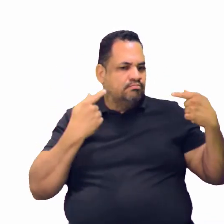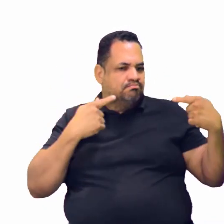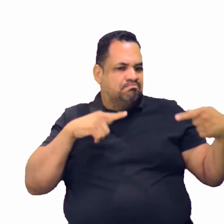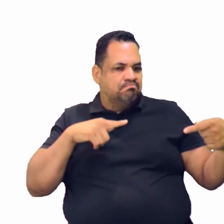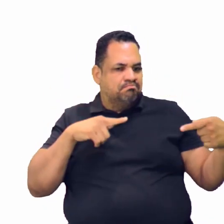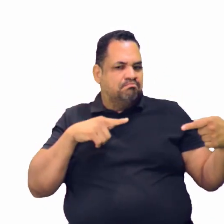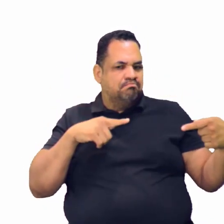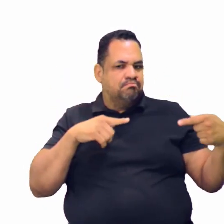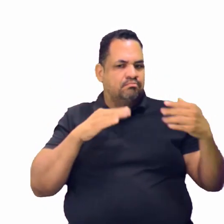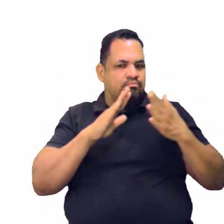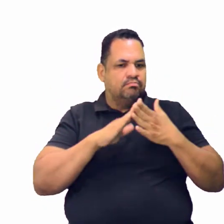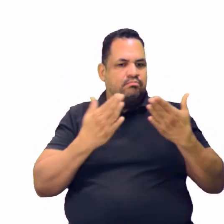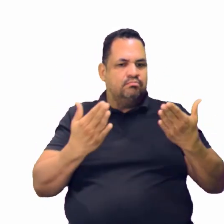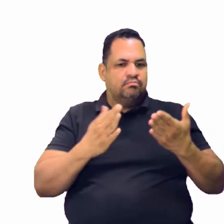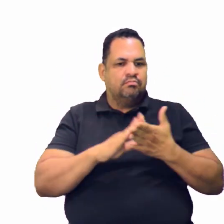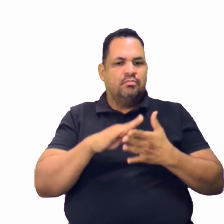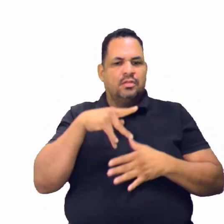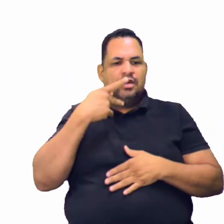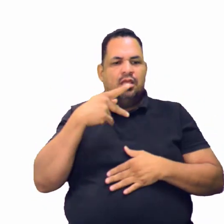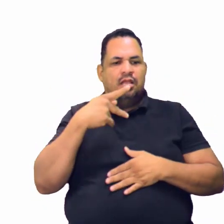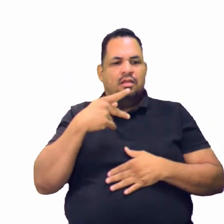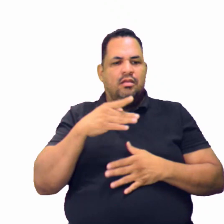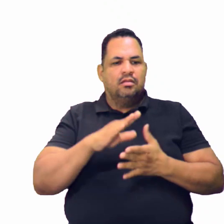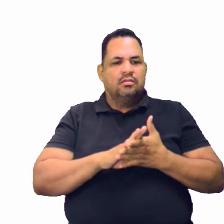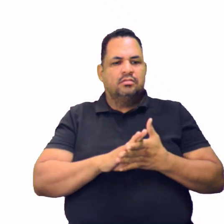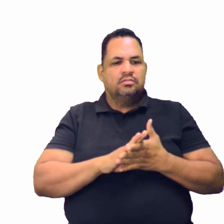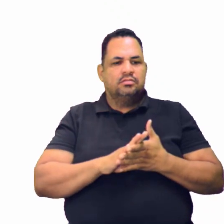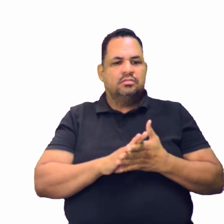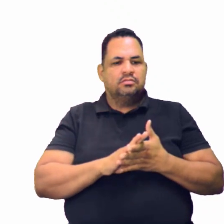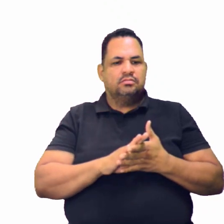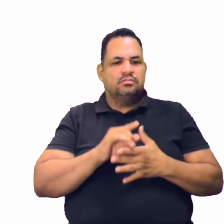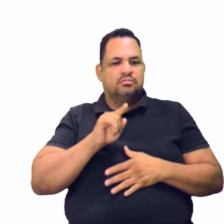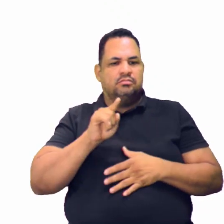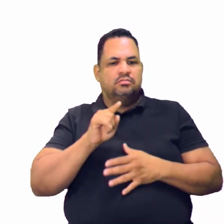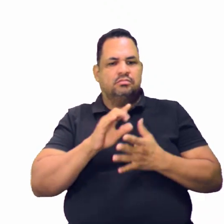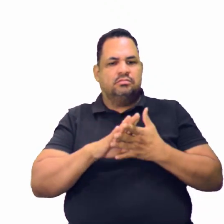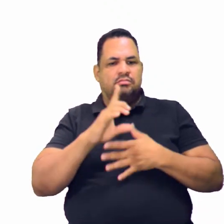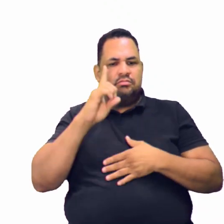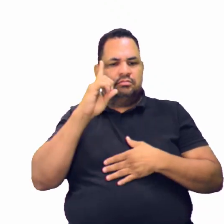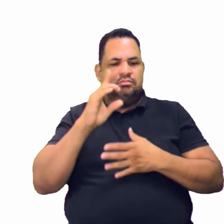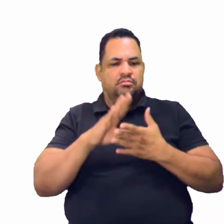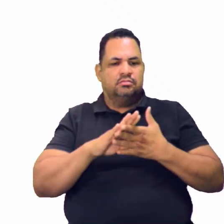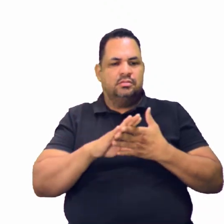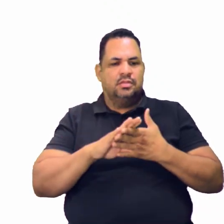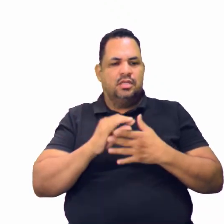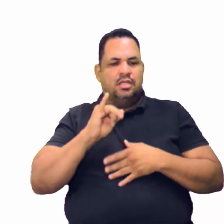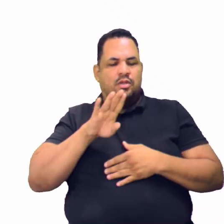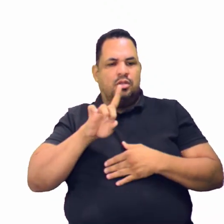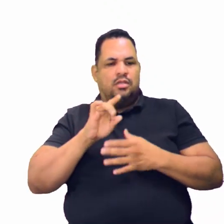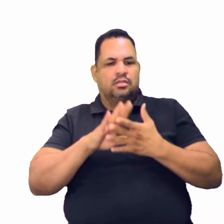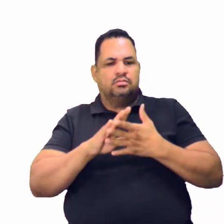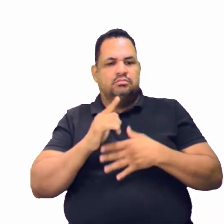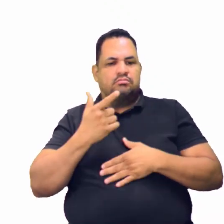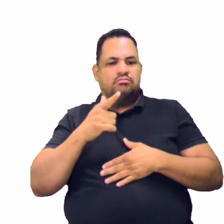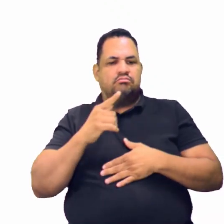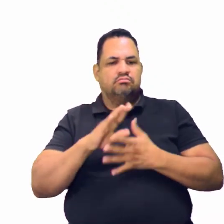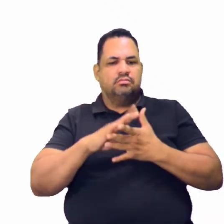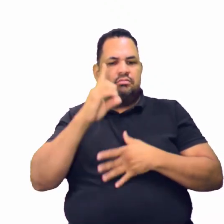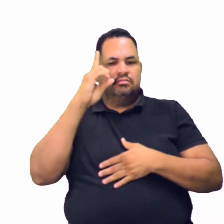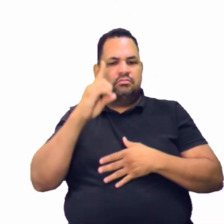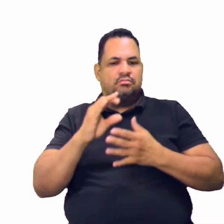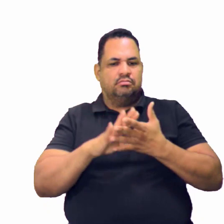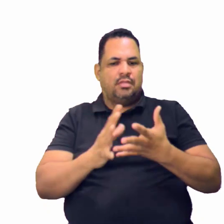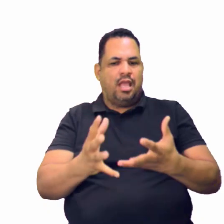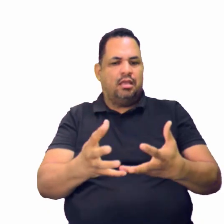seu oponente, disse em tom injuriado, com uma certa dose de ironia: você não tem o direito